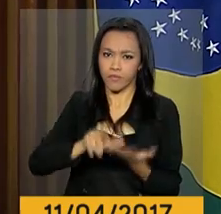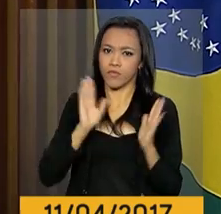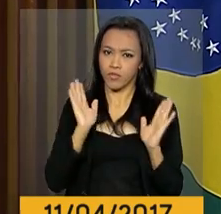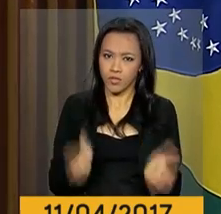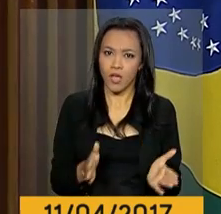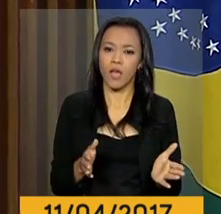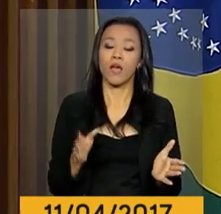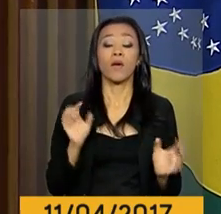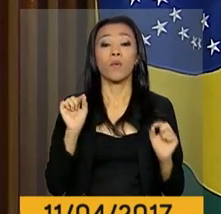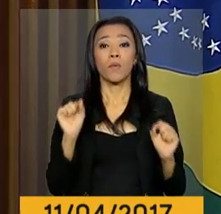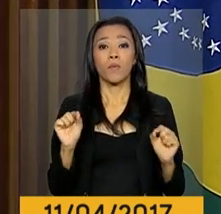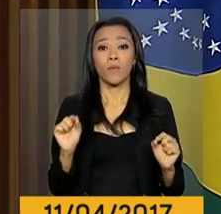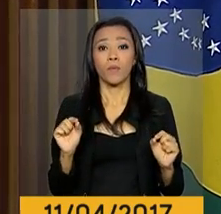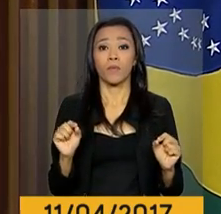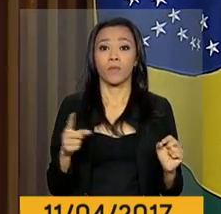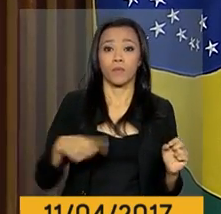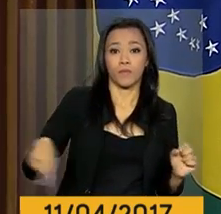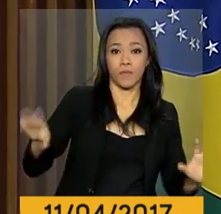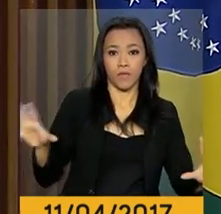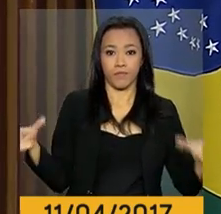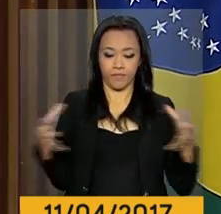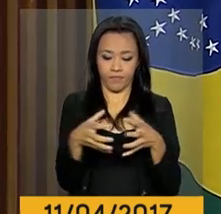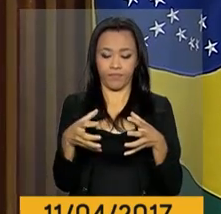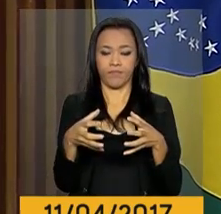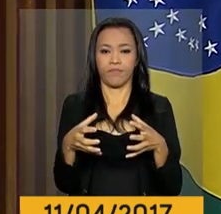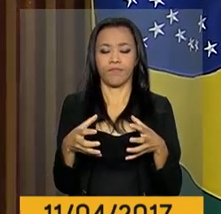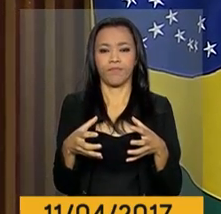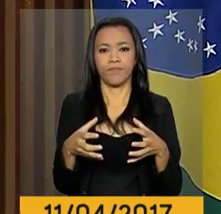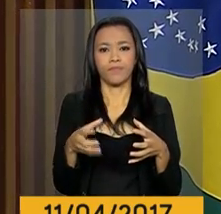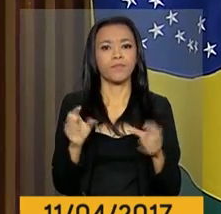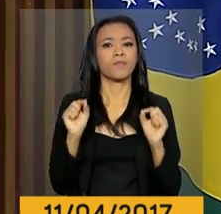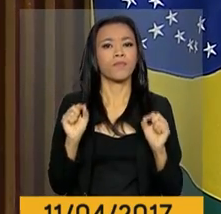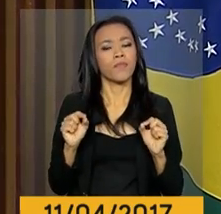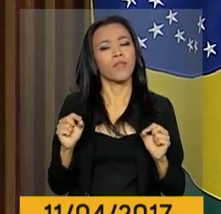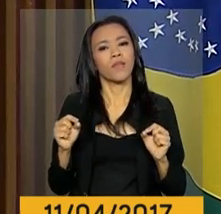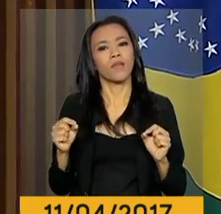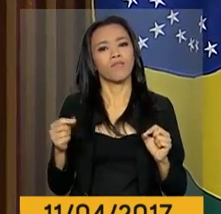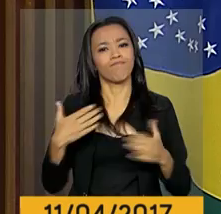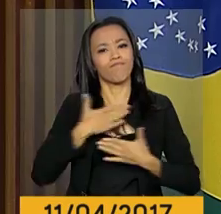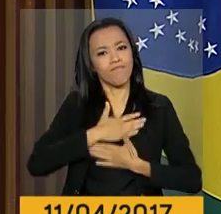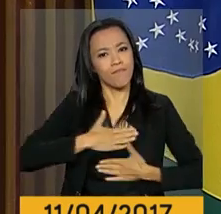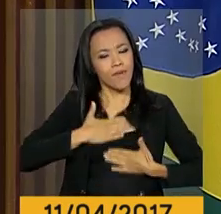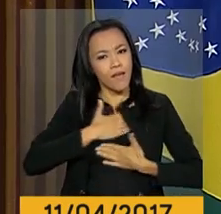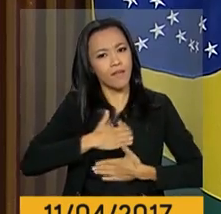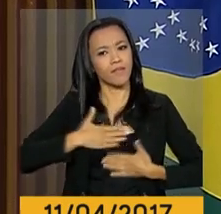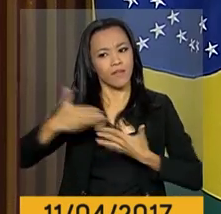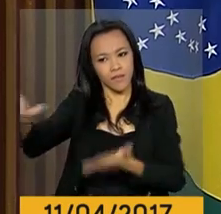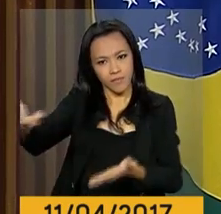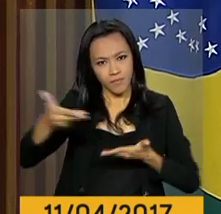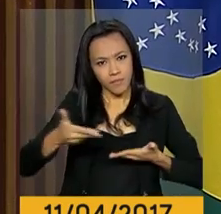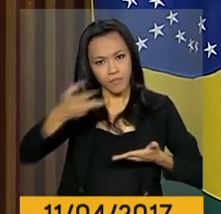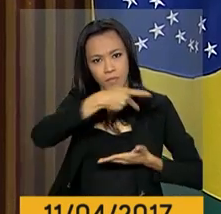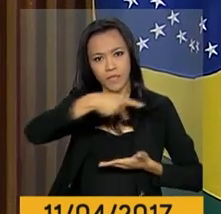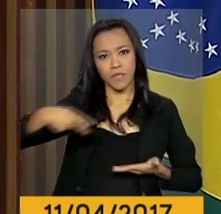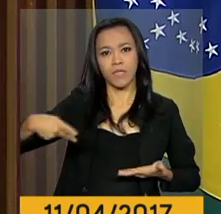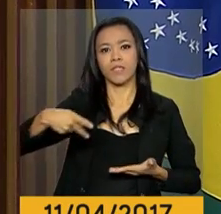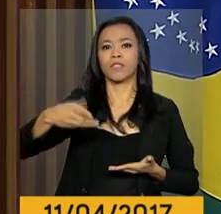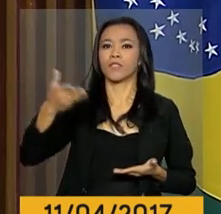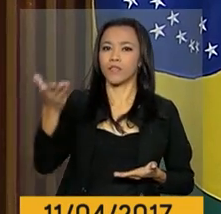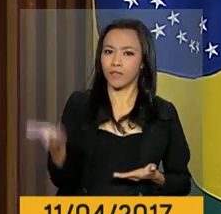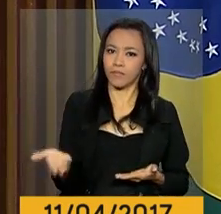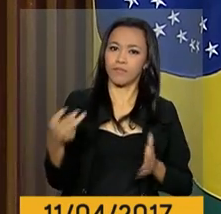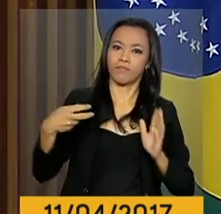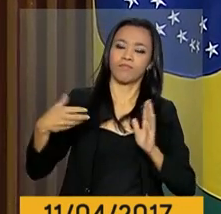entrarmos deputados senadores e tenho tido o prazer de ter os o Presidente Rodrigo Maia aqui ao nosso